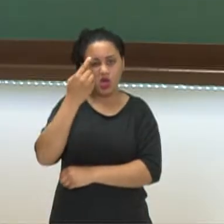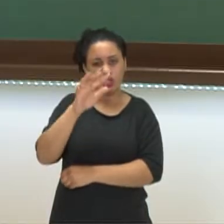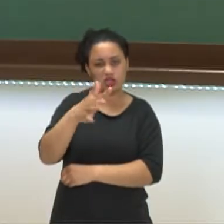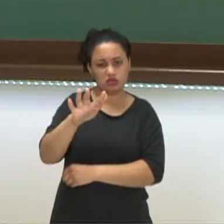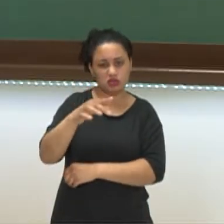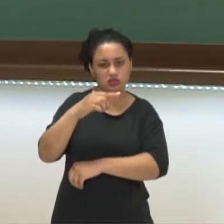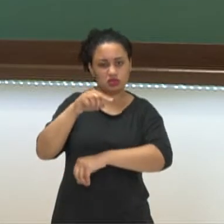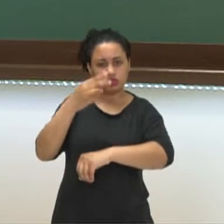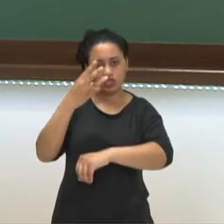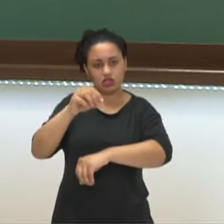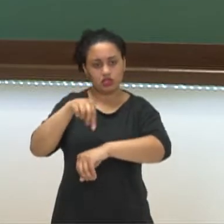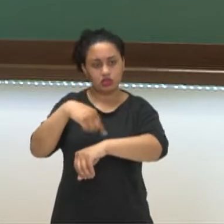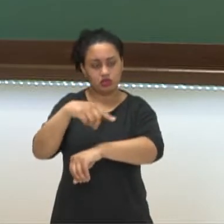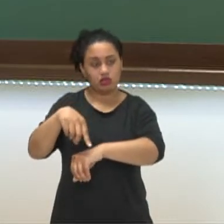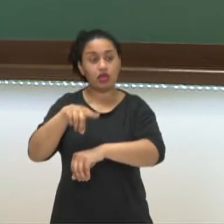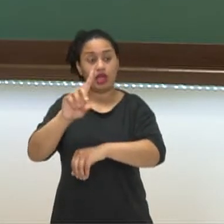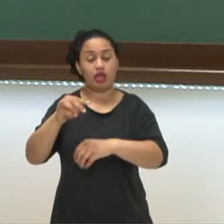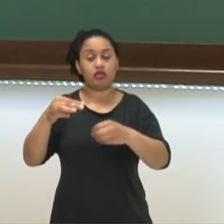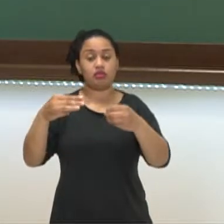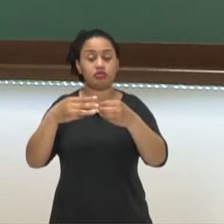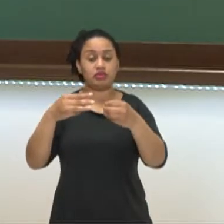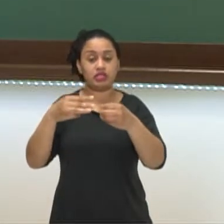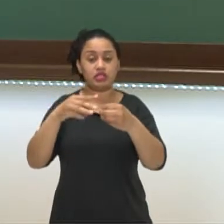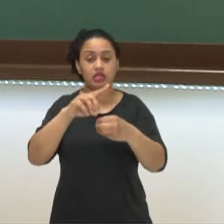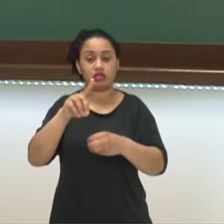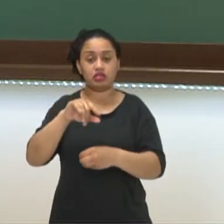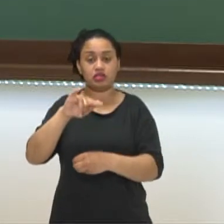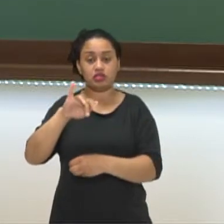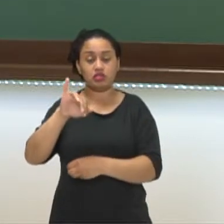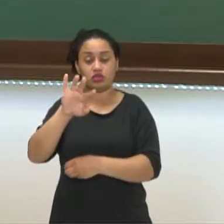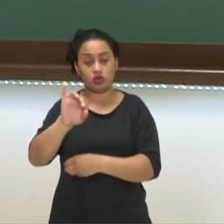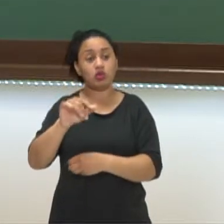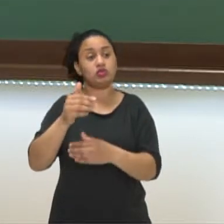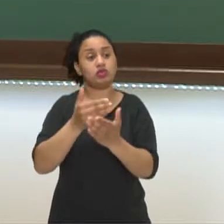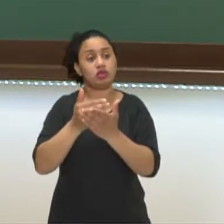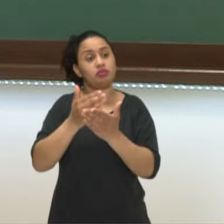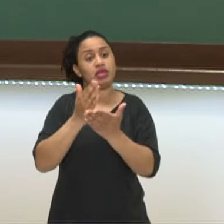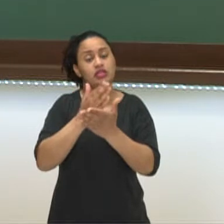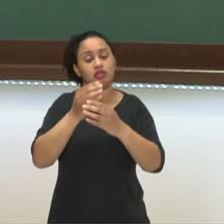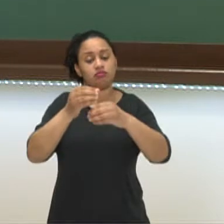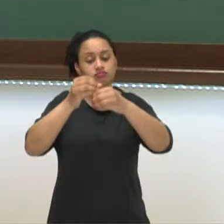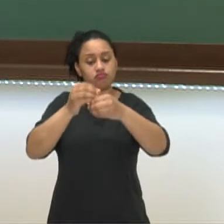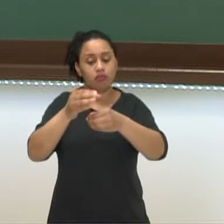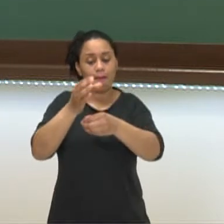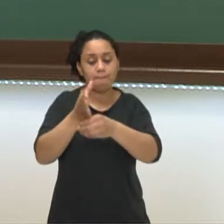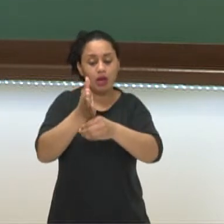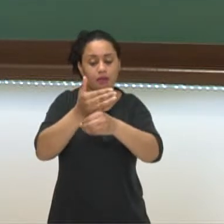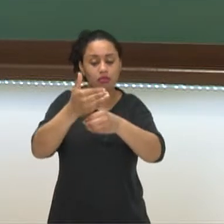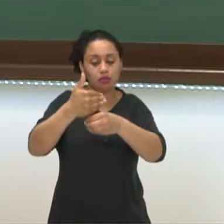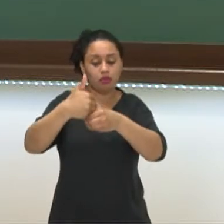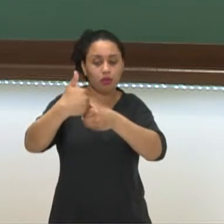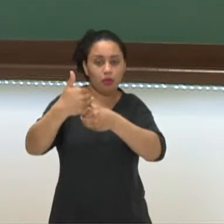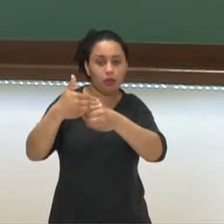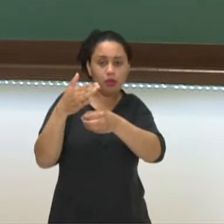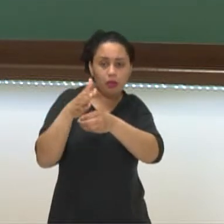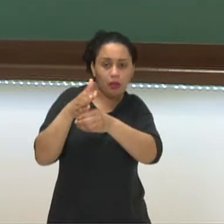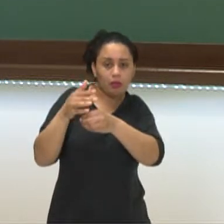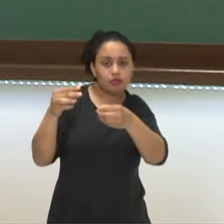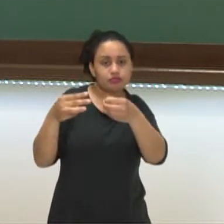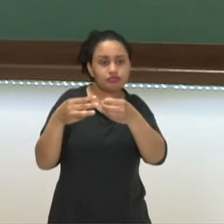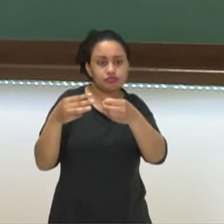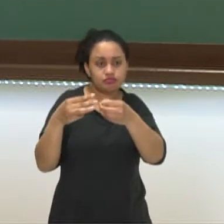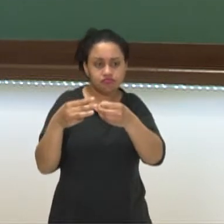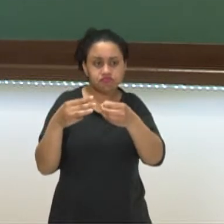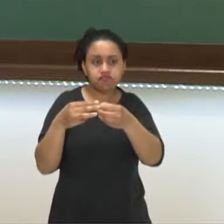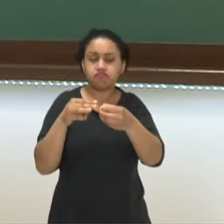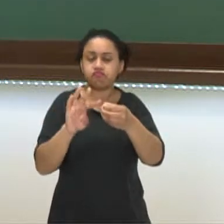Esse zigoto, ele é uma célula que começa então um monte de divisões celulares, várias divisões